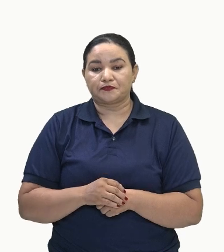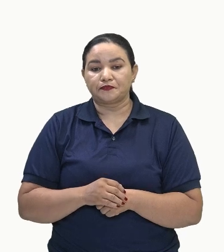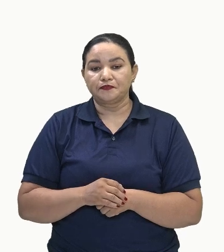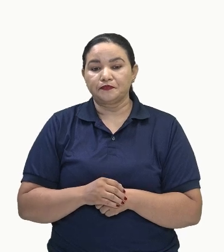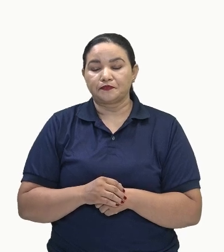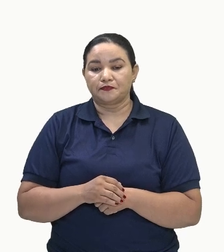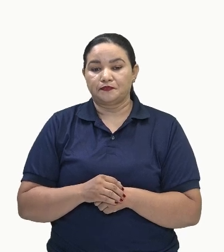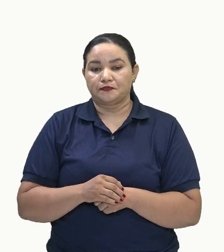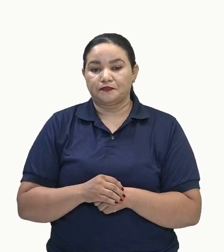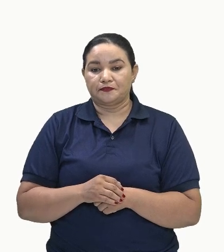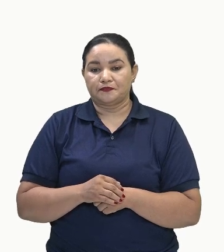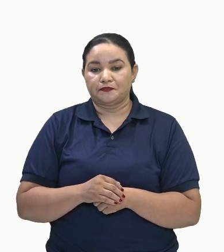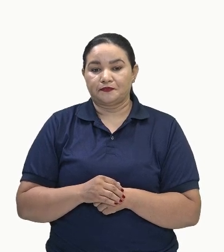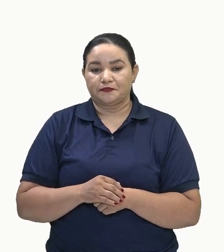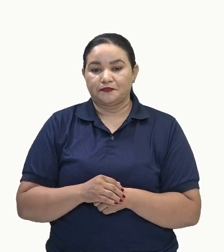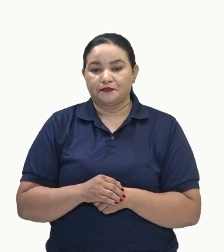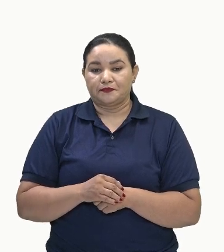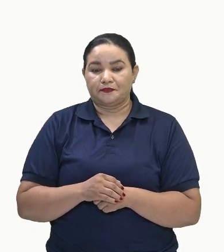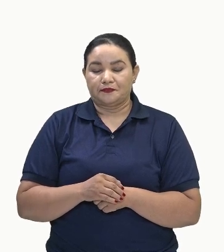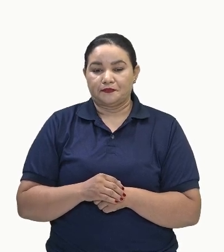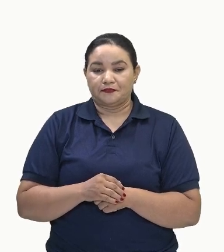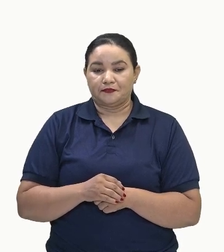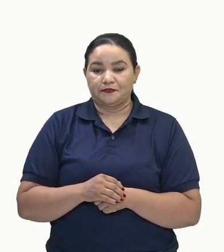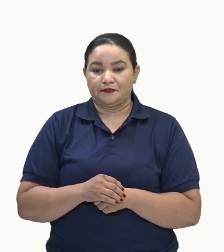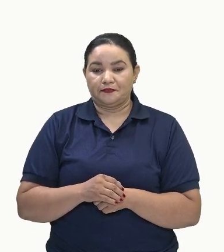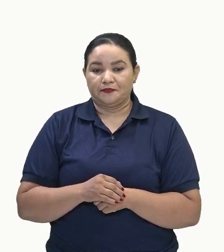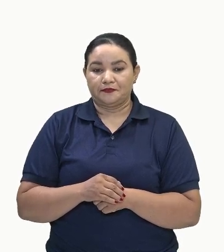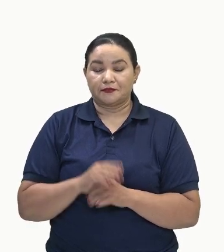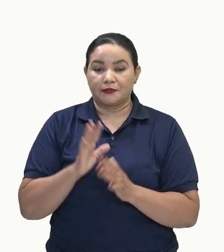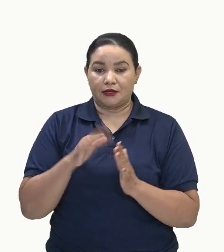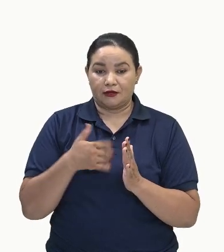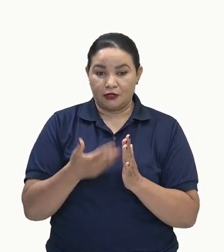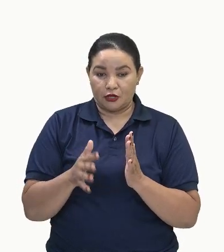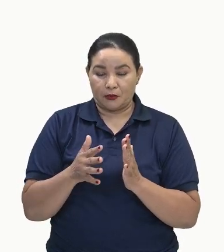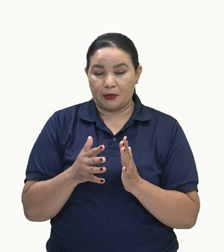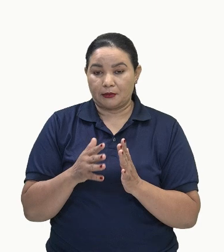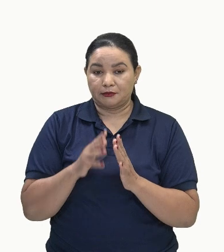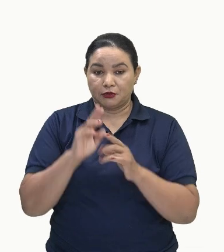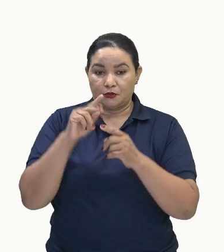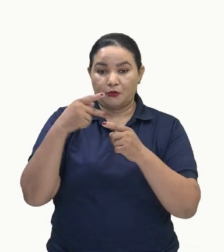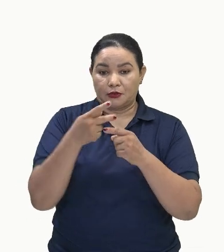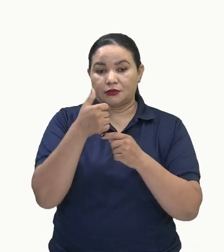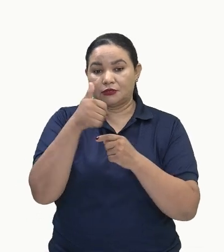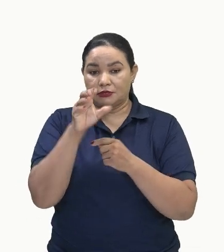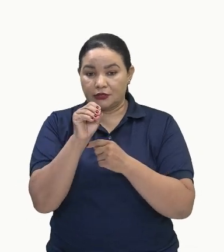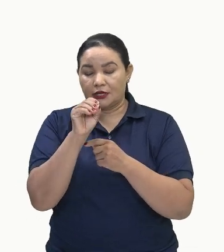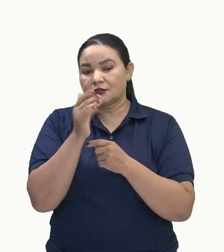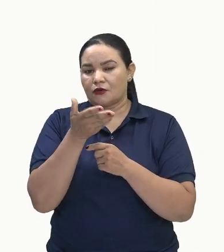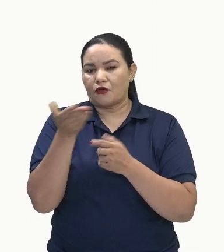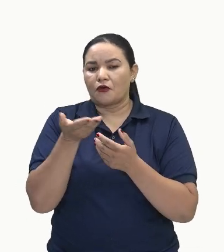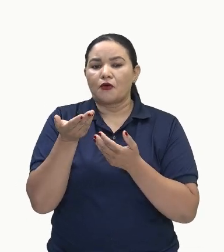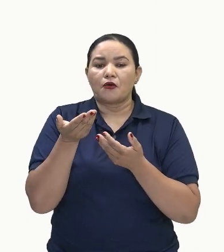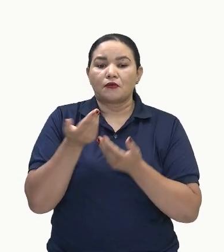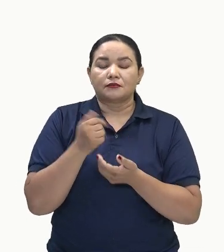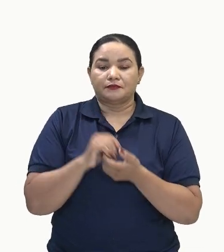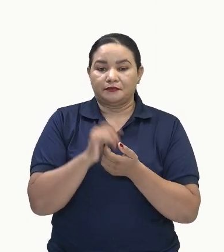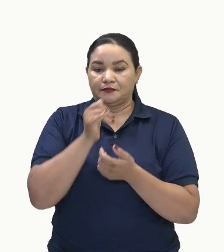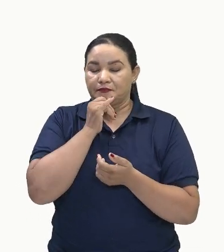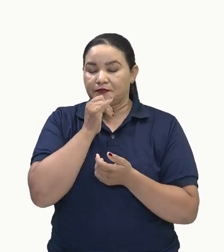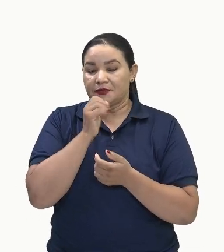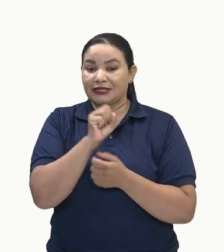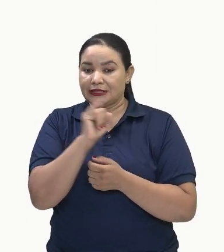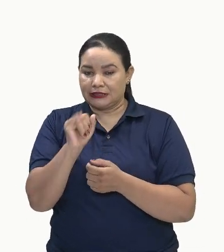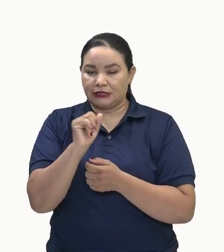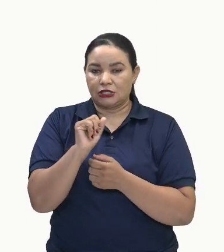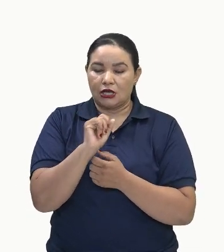tabela. Vou avançar aqui. Uma tabela aqui de potência de 10, só que agora vamos tratar quando o expoente for negativo. E quando o